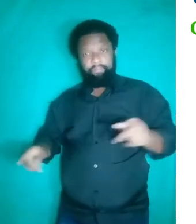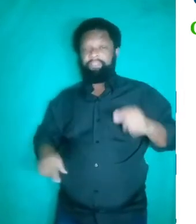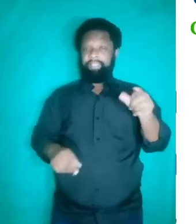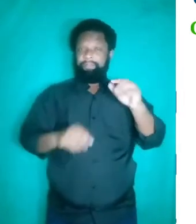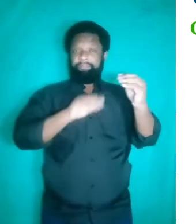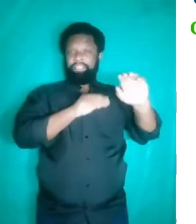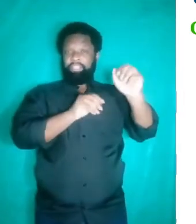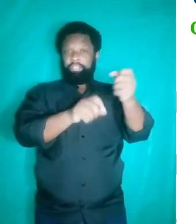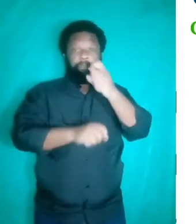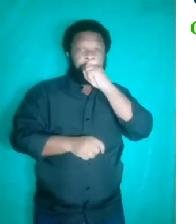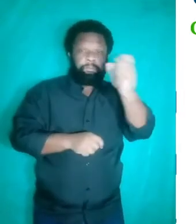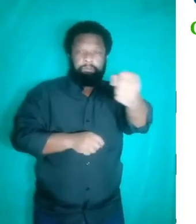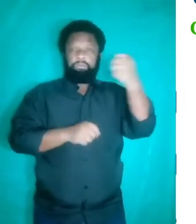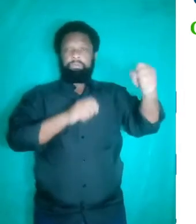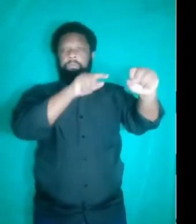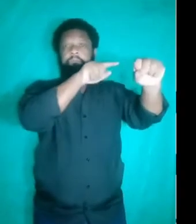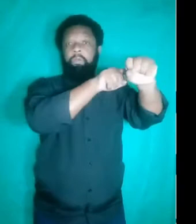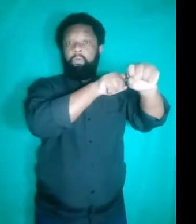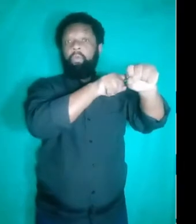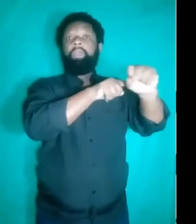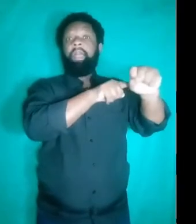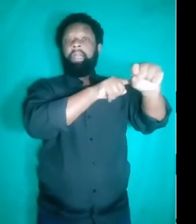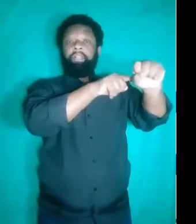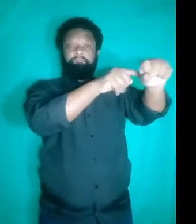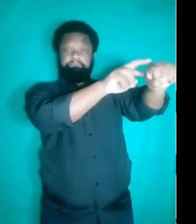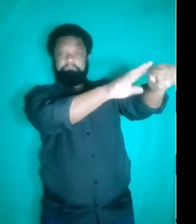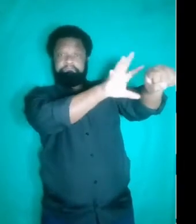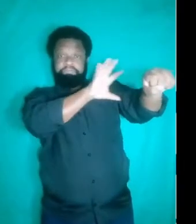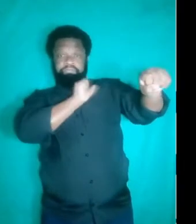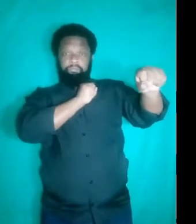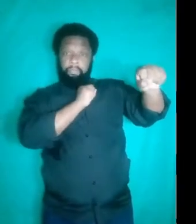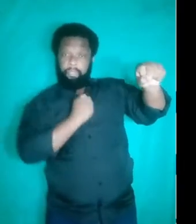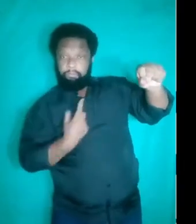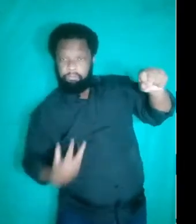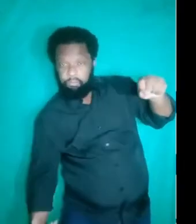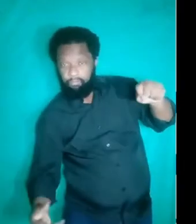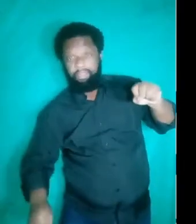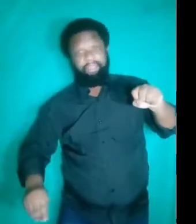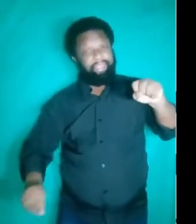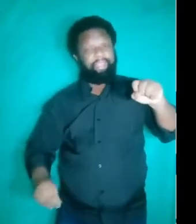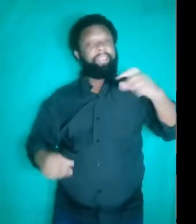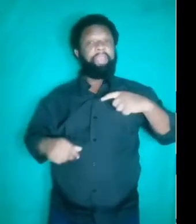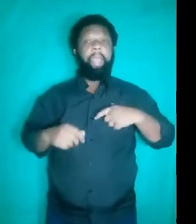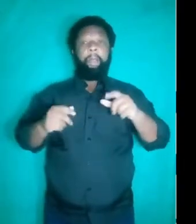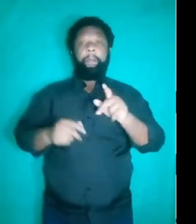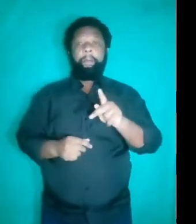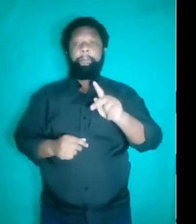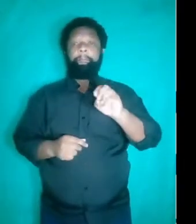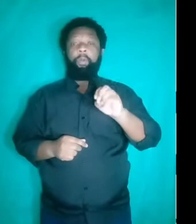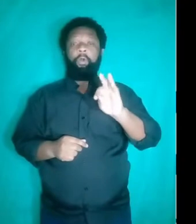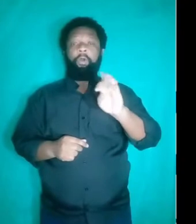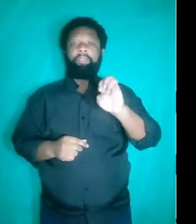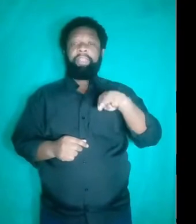toca na geladeira, o que você está fazendo? Está ligando um ponto de DDP até outro ponto de DDP diferente da primeira. Então, você tem diferença